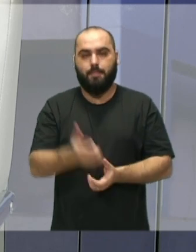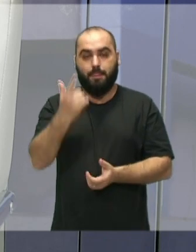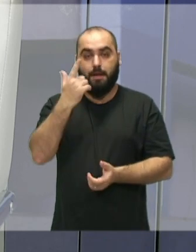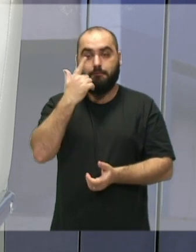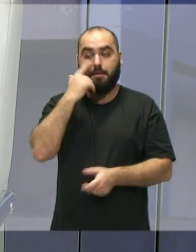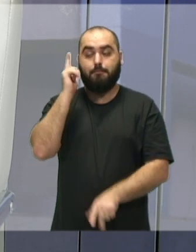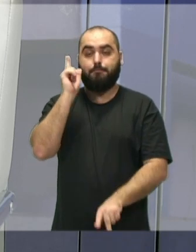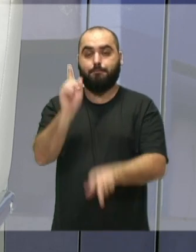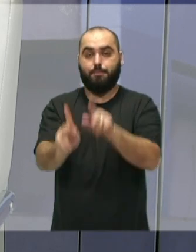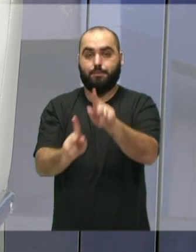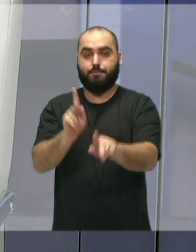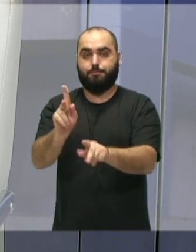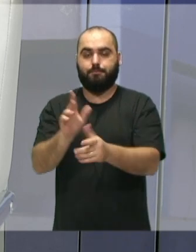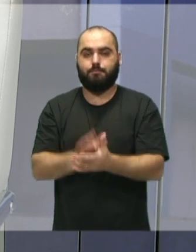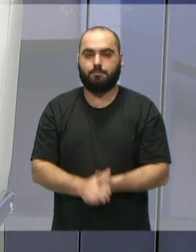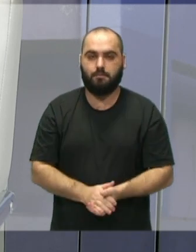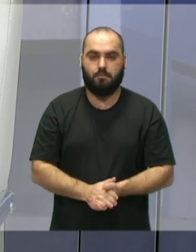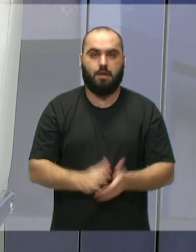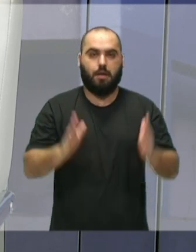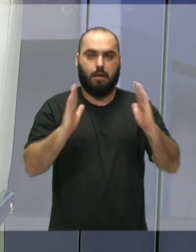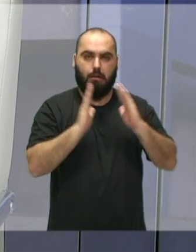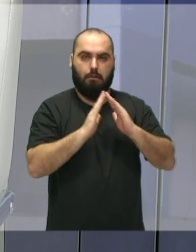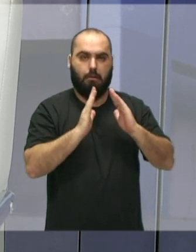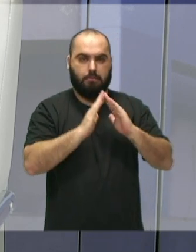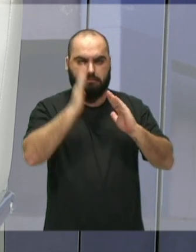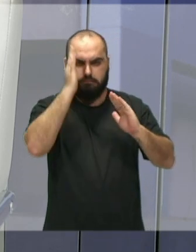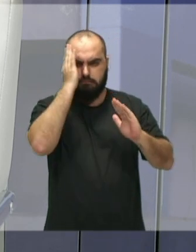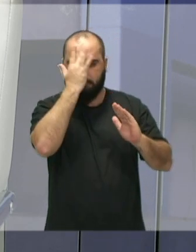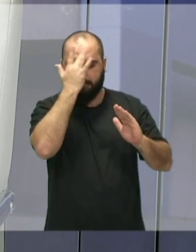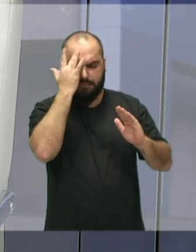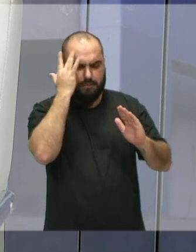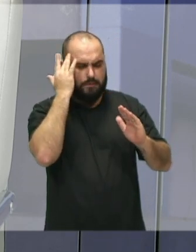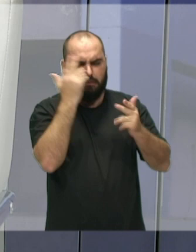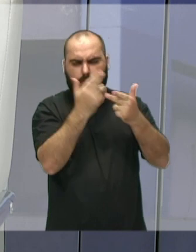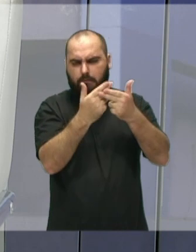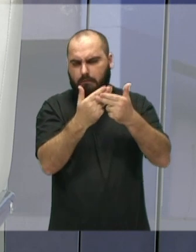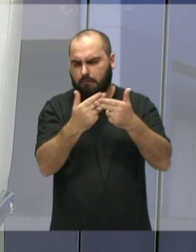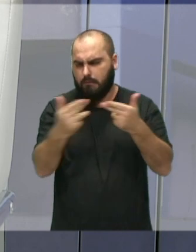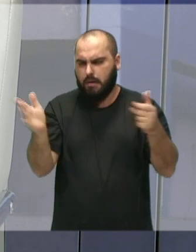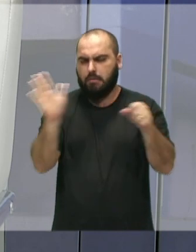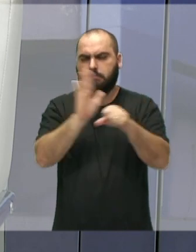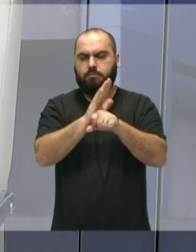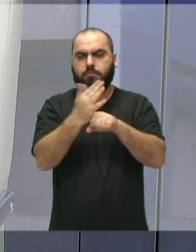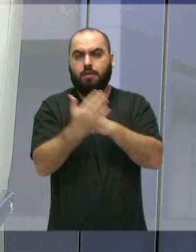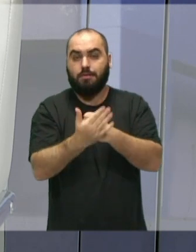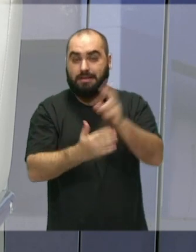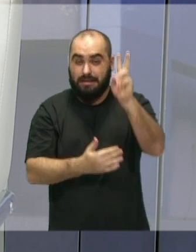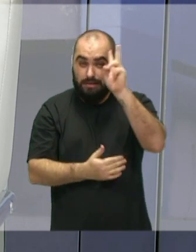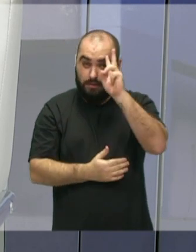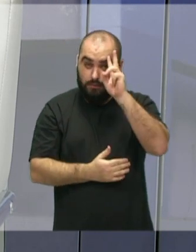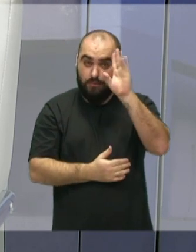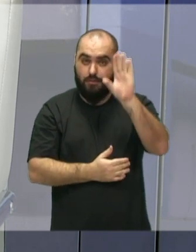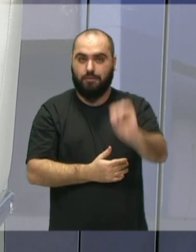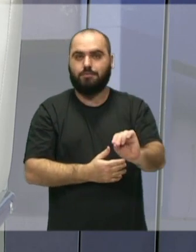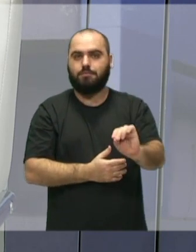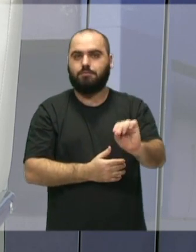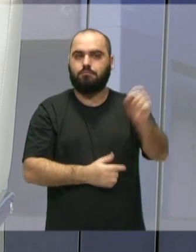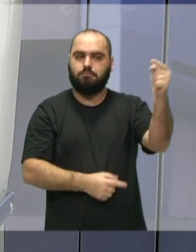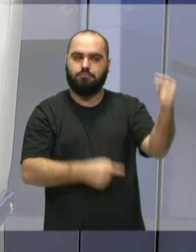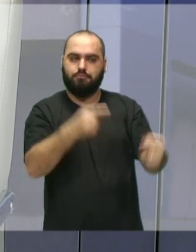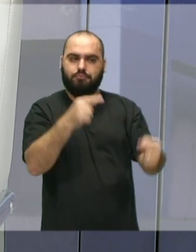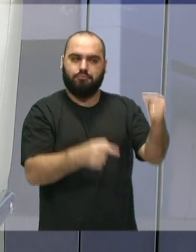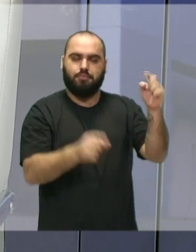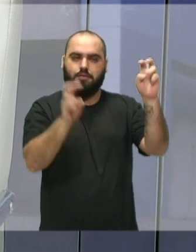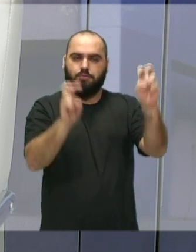público. A casa estava cheia de moradores de vários bairros numa segunda-feira à noite para discutir sobre o assunto.